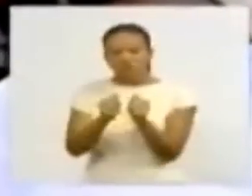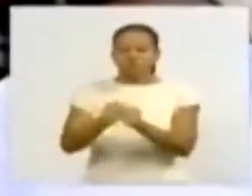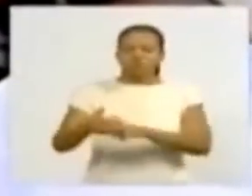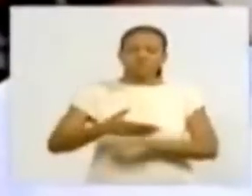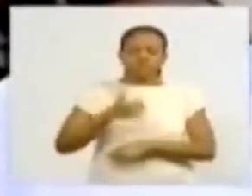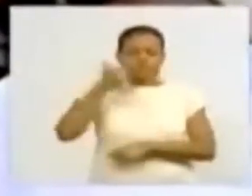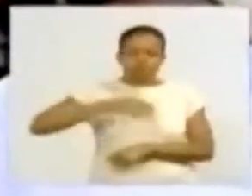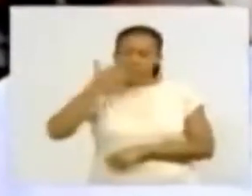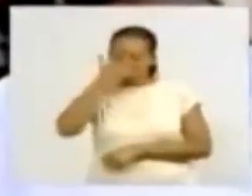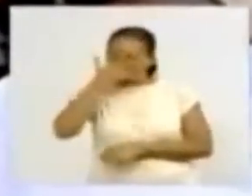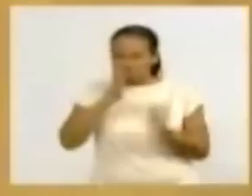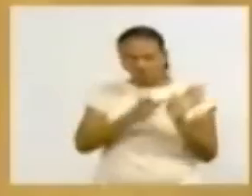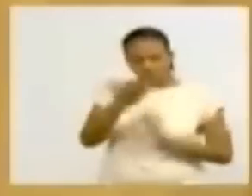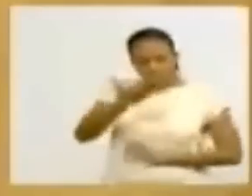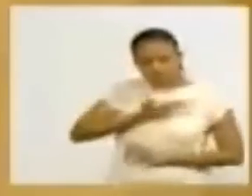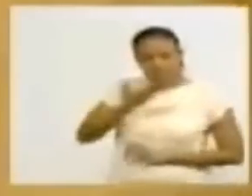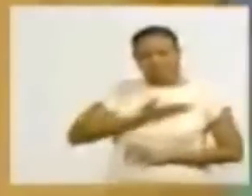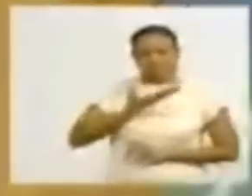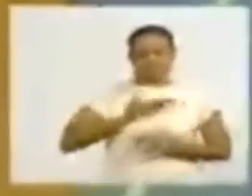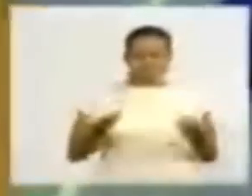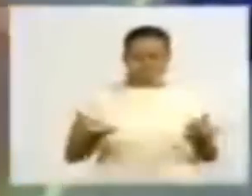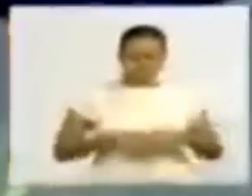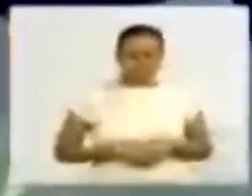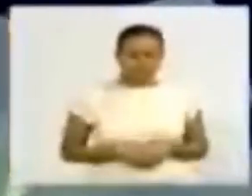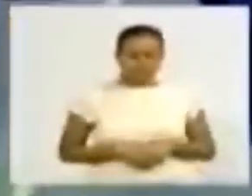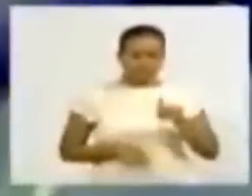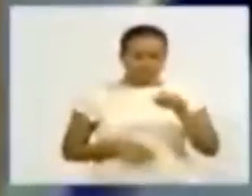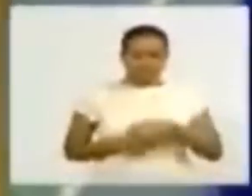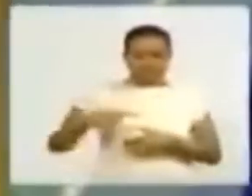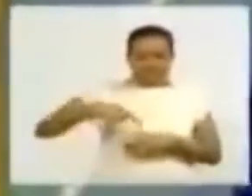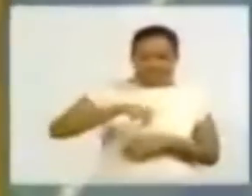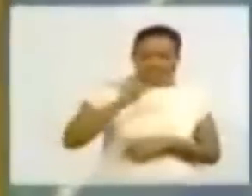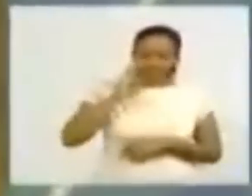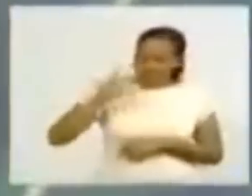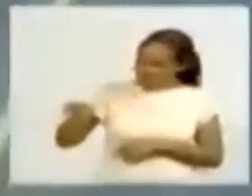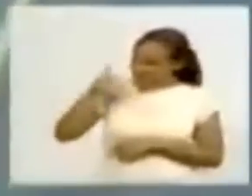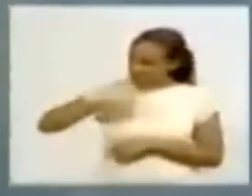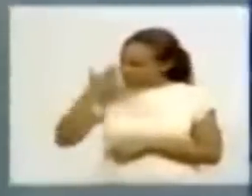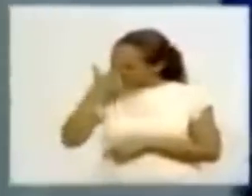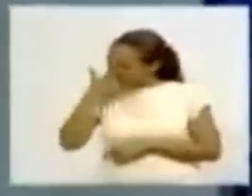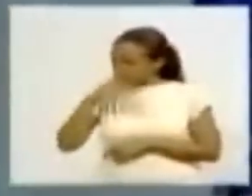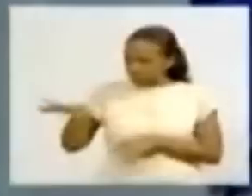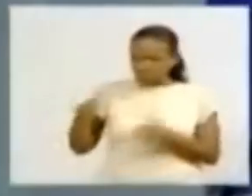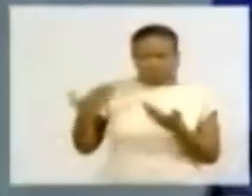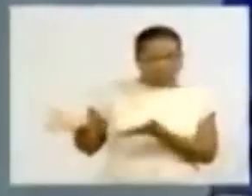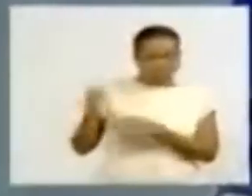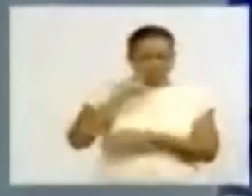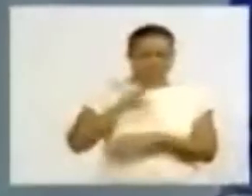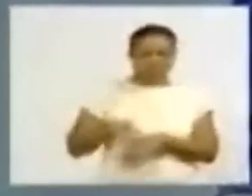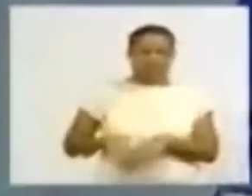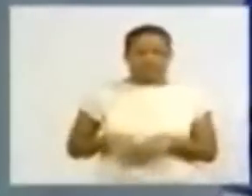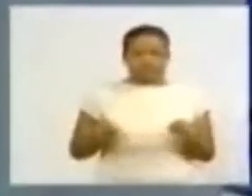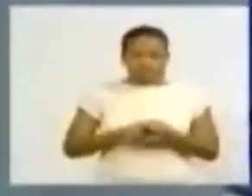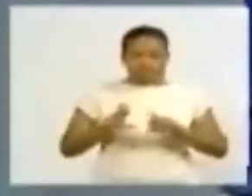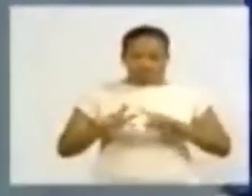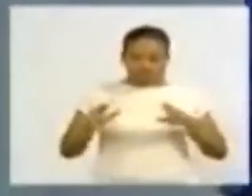ficava amigo das prostitutas. Uma coisa é você passar, visitar, ir embora. Outra coisa é você levar a prostituta